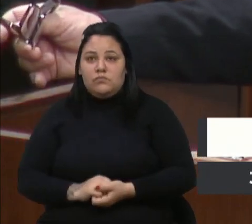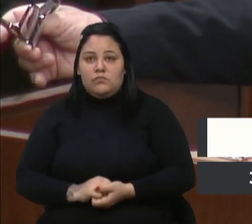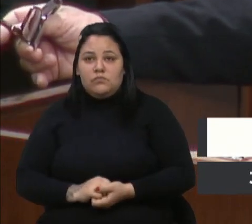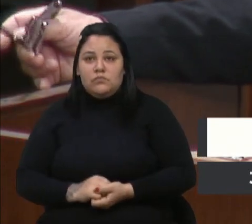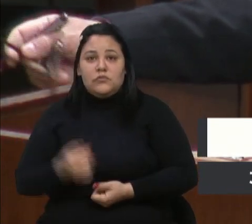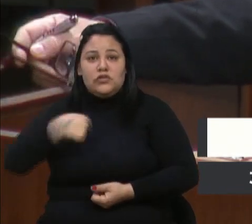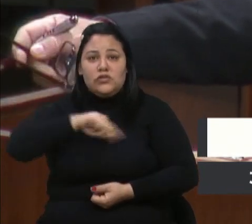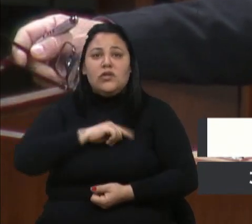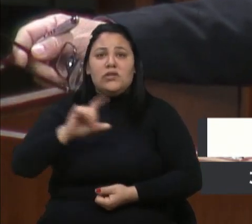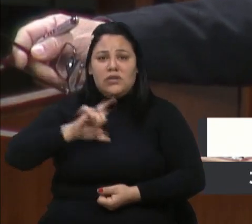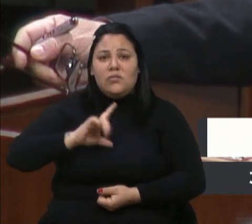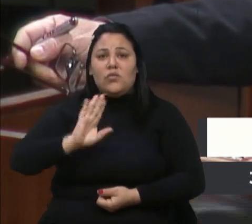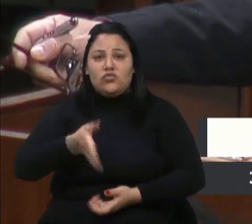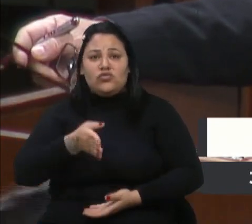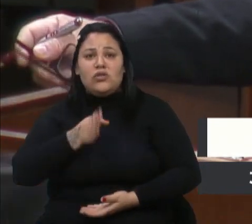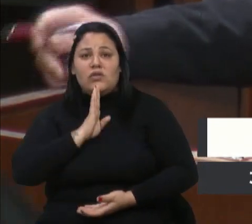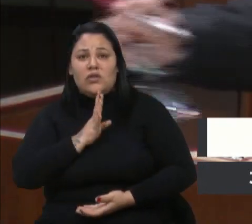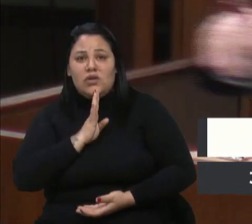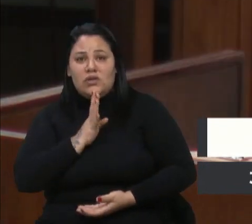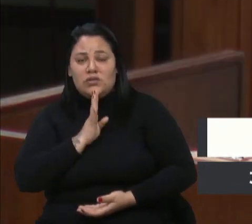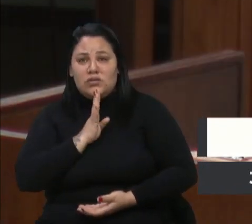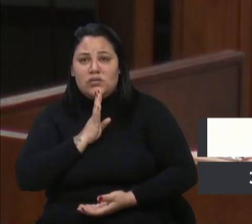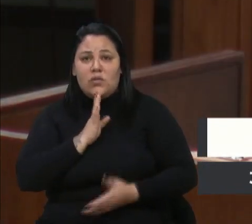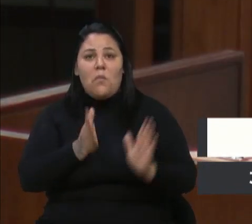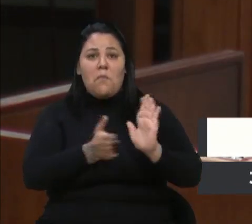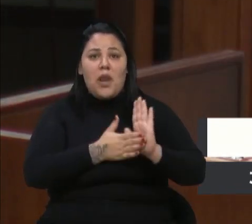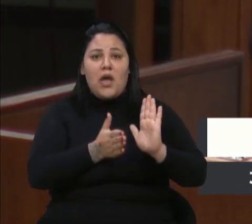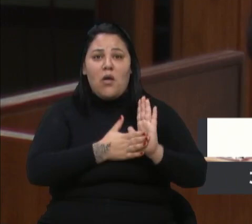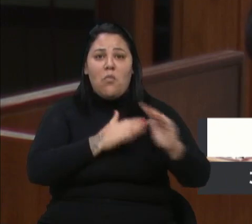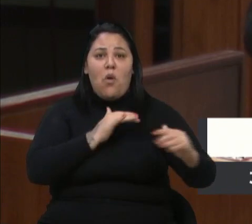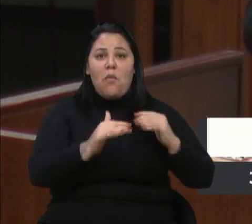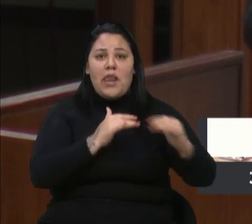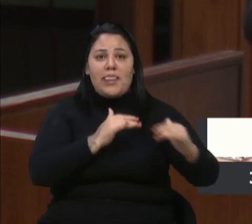nós termos o conhecimento do plano de mobilidade que a Orbitec,